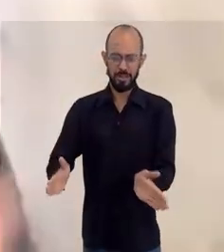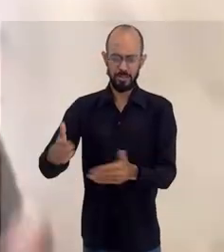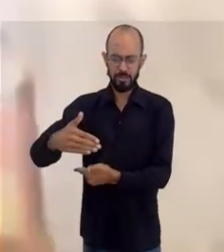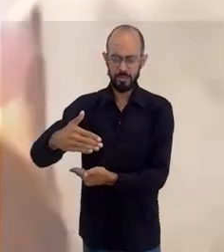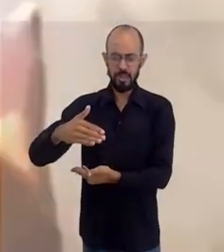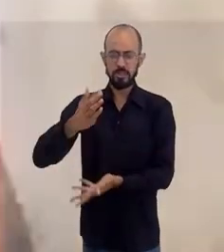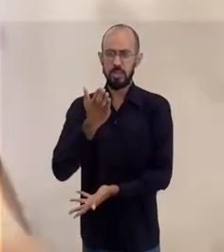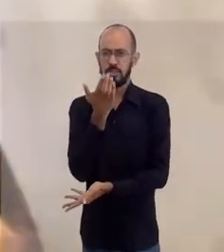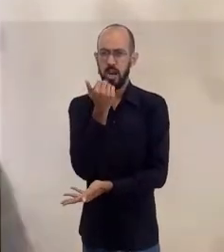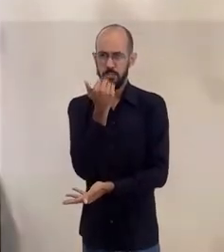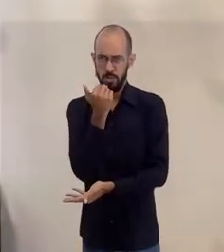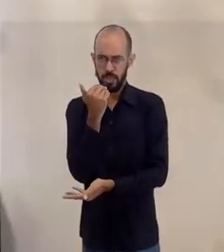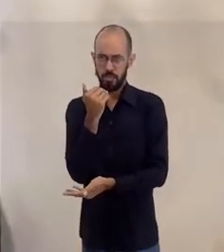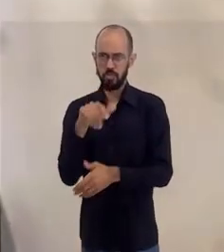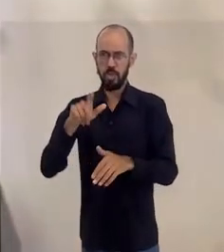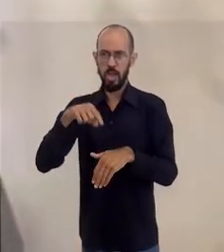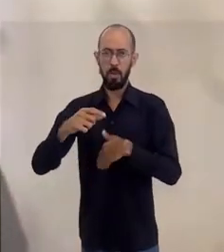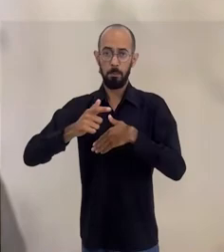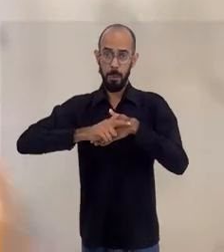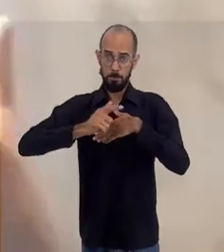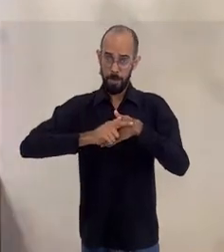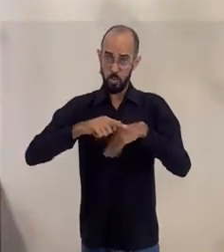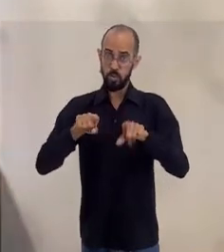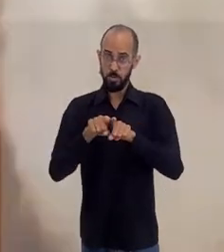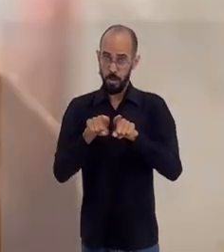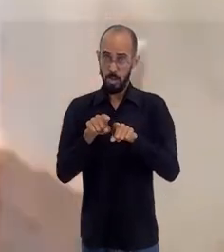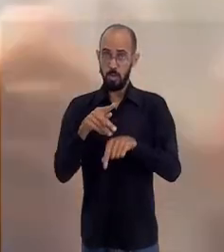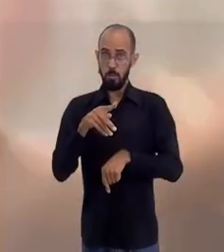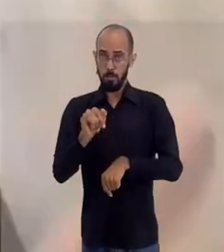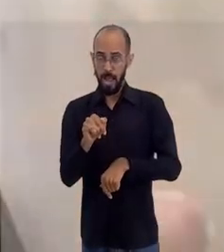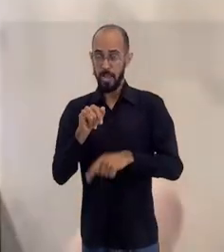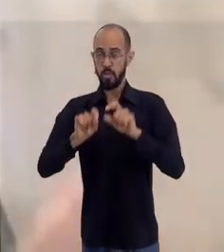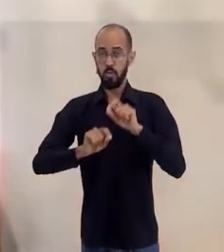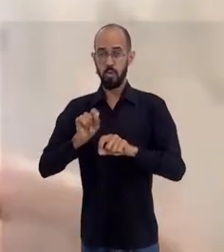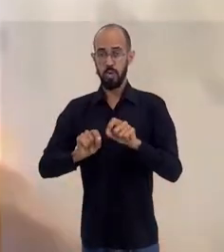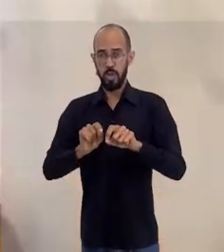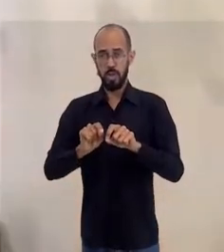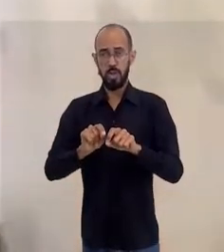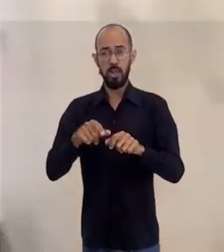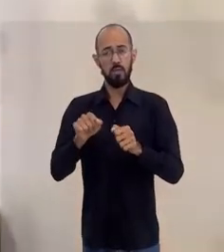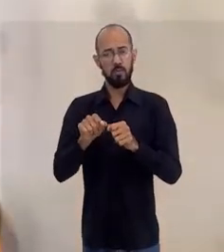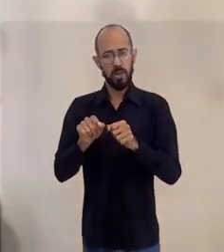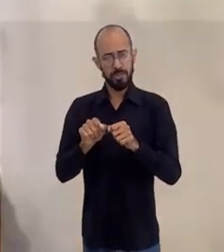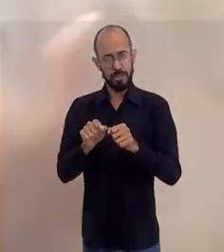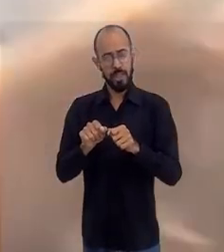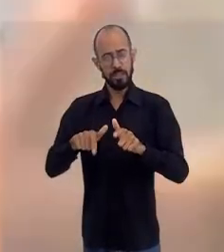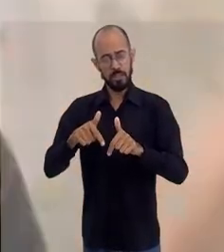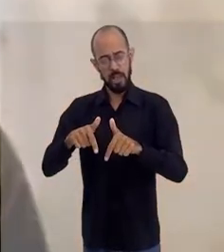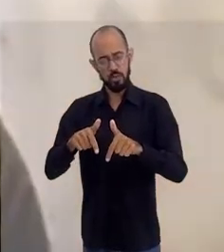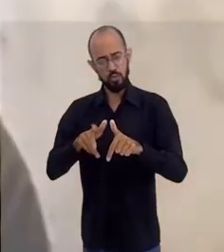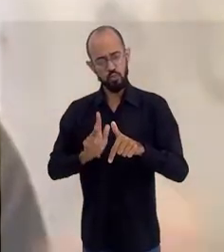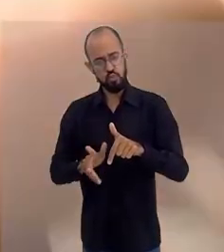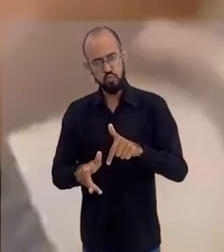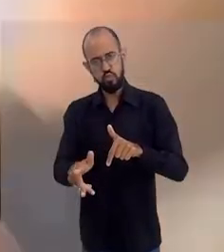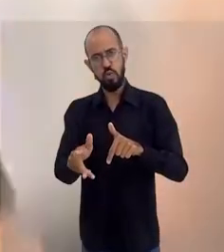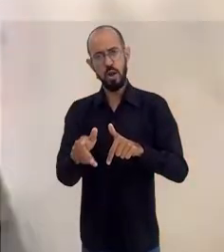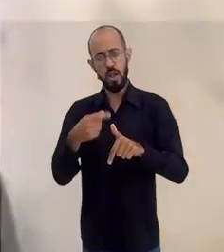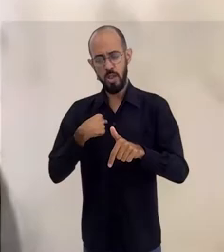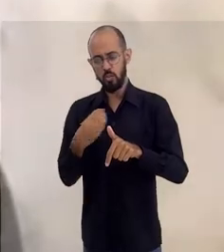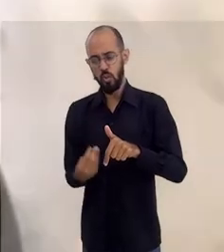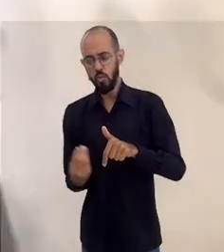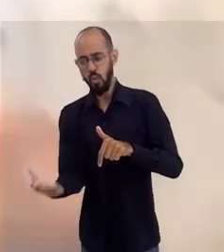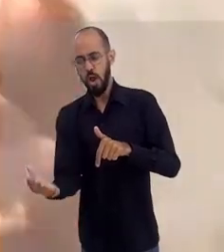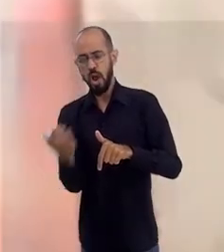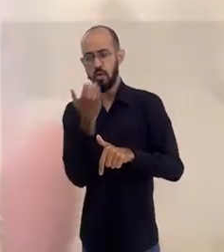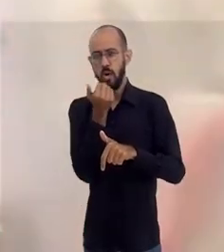alimentos estão nós estamos E aí o papel do pai né nós pessoal essas ações eu tô levando filha essa comida